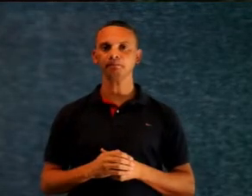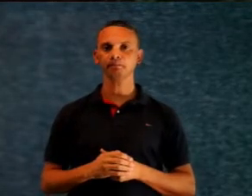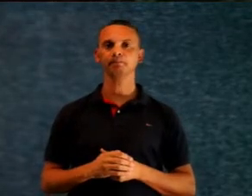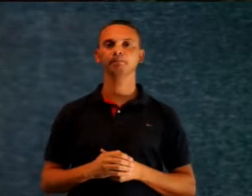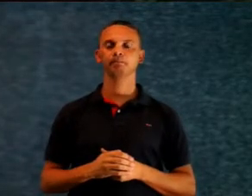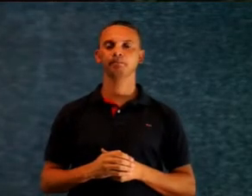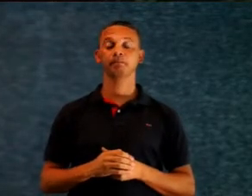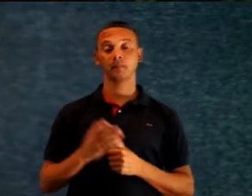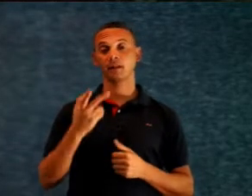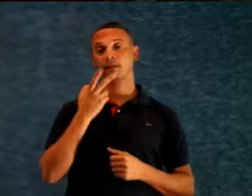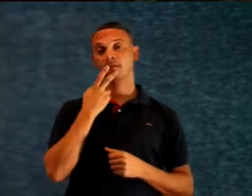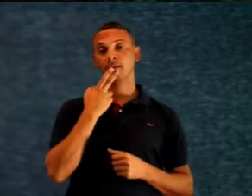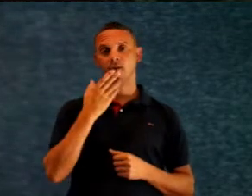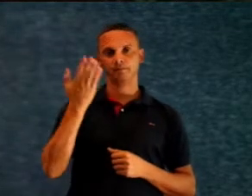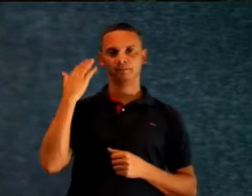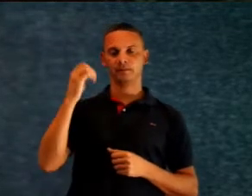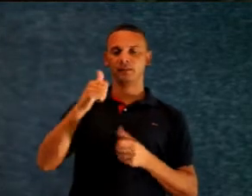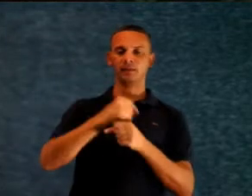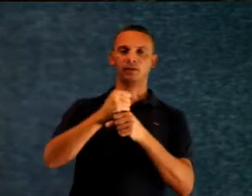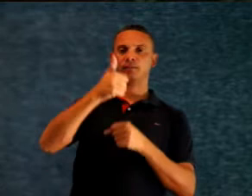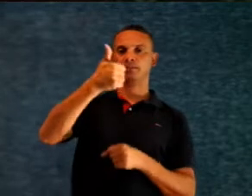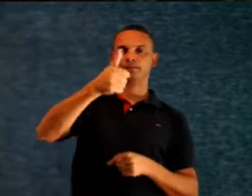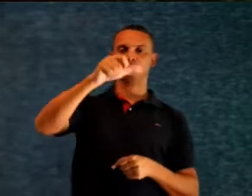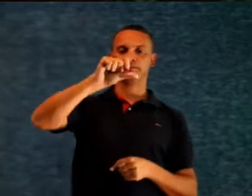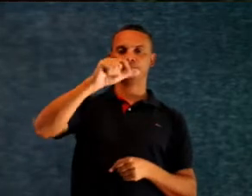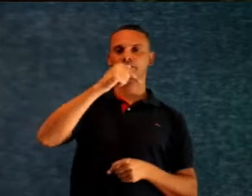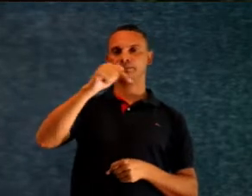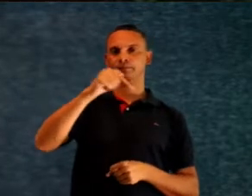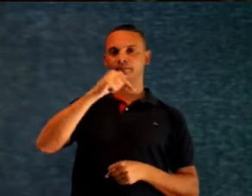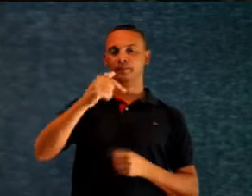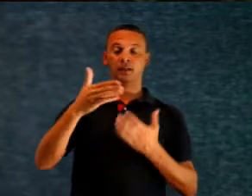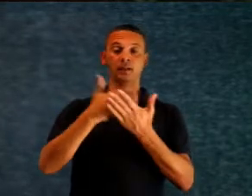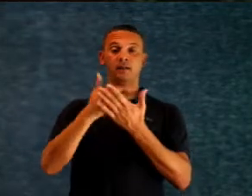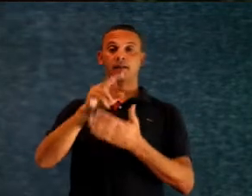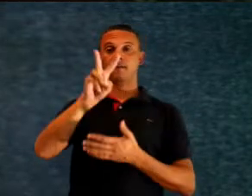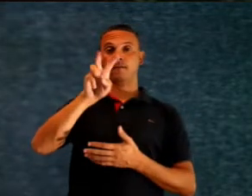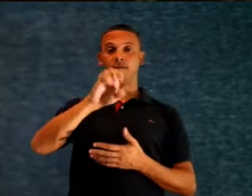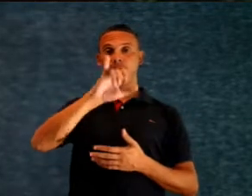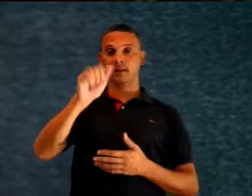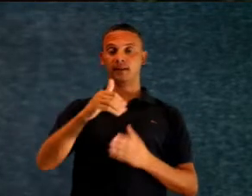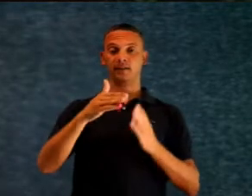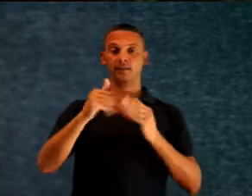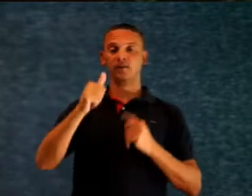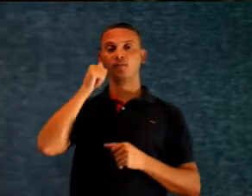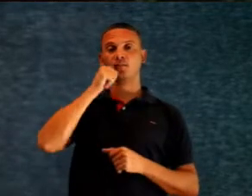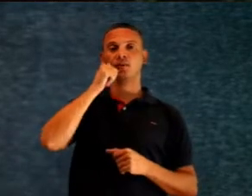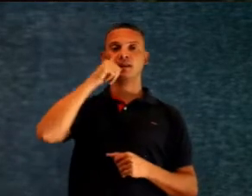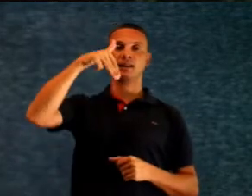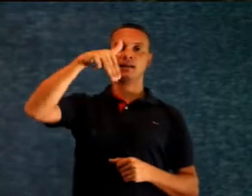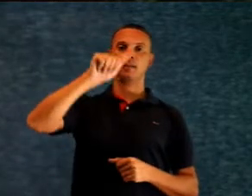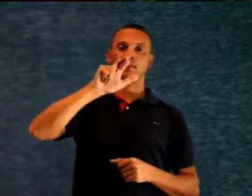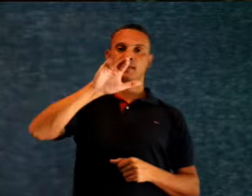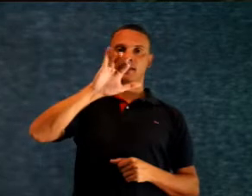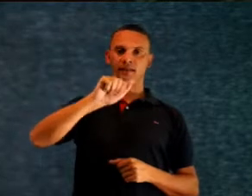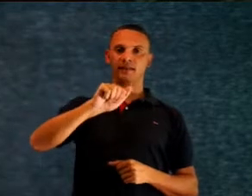Como eu falei há pouco, em 1977, a revista Veja pediu a Maria Julieta um testemunho sobre o pai,